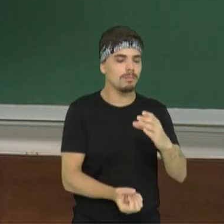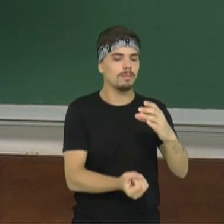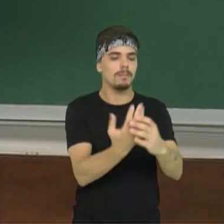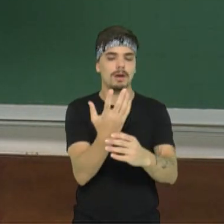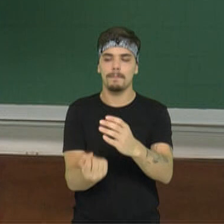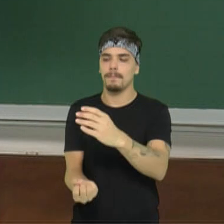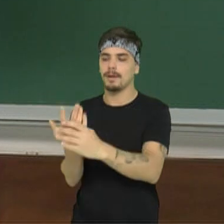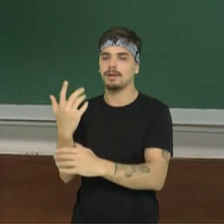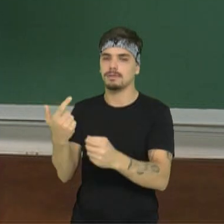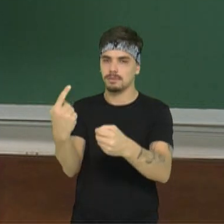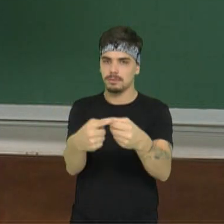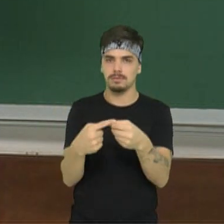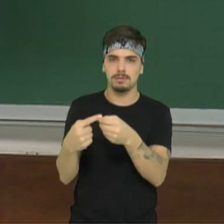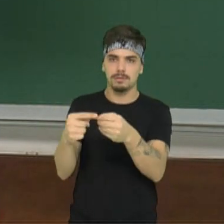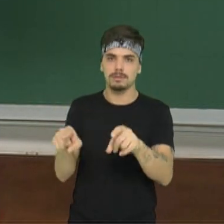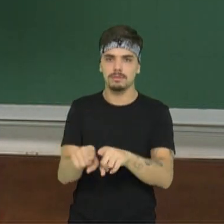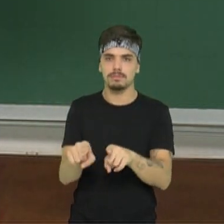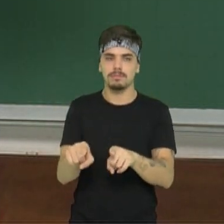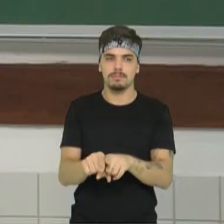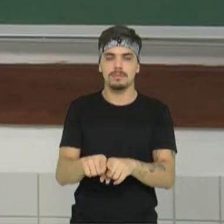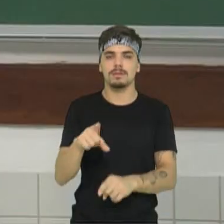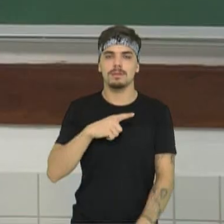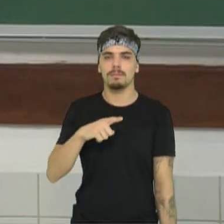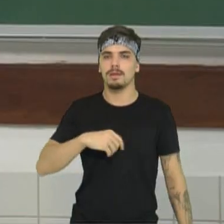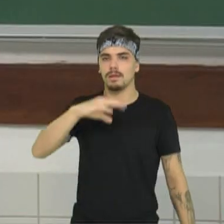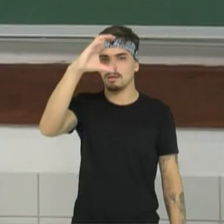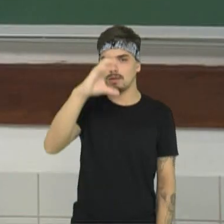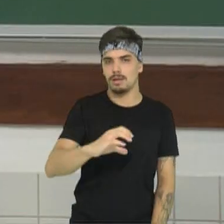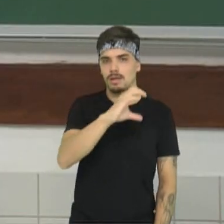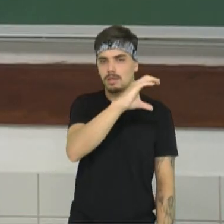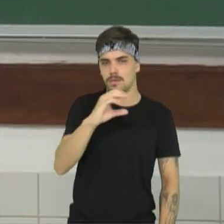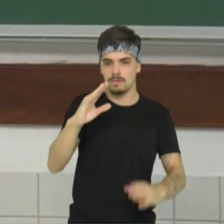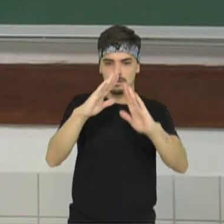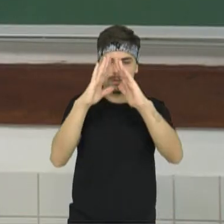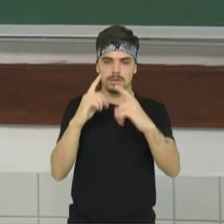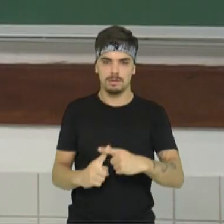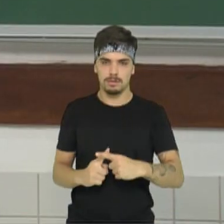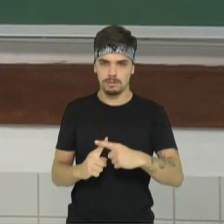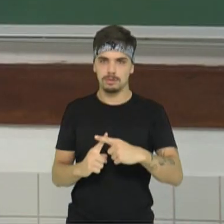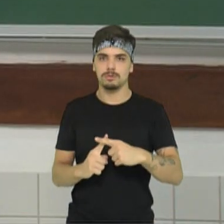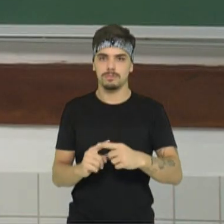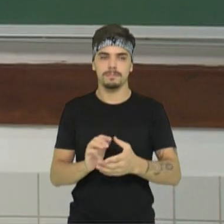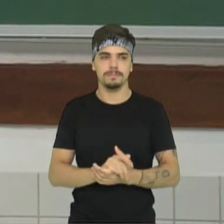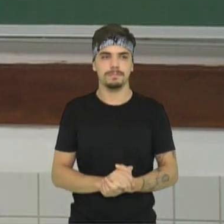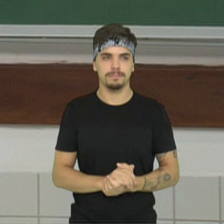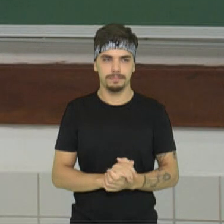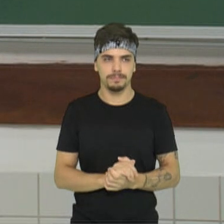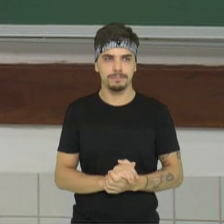né? Característica a ascensão da Igreja Católica também nesse período na Europa.